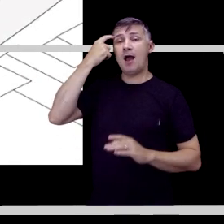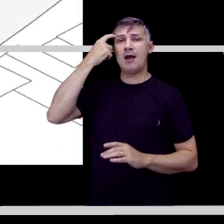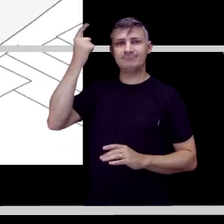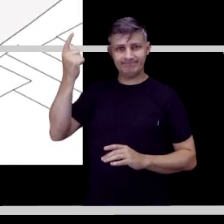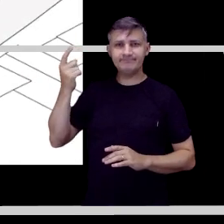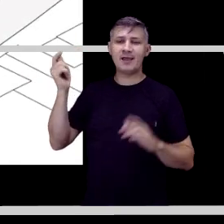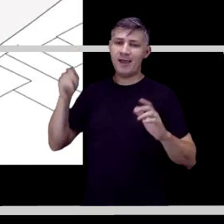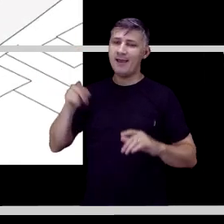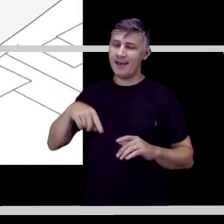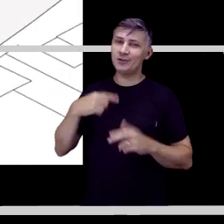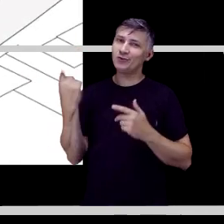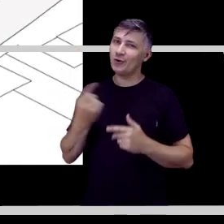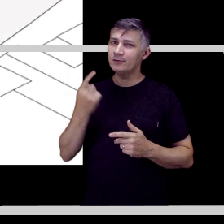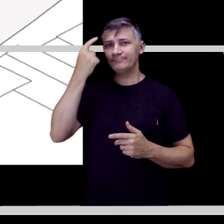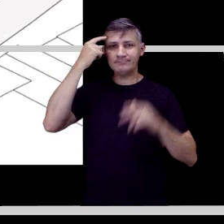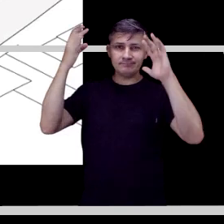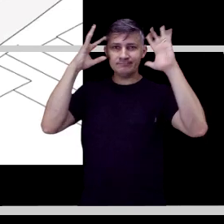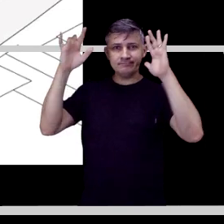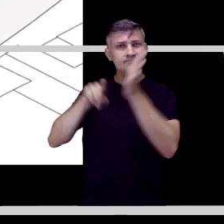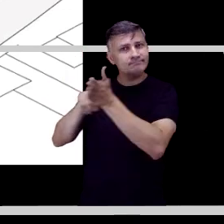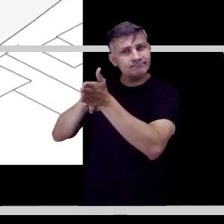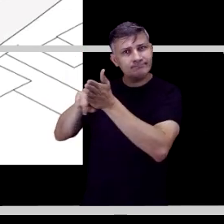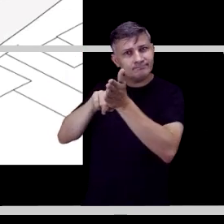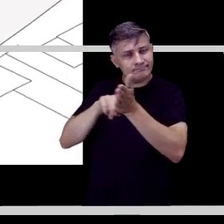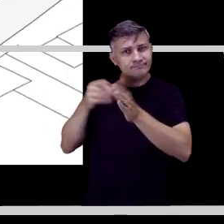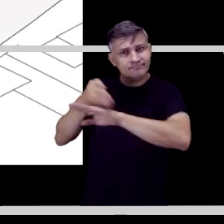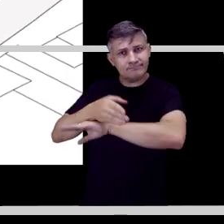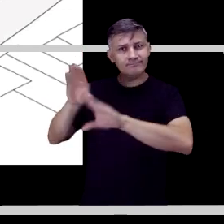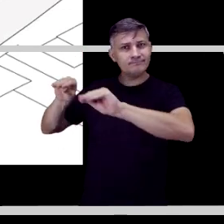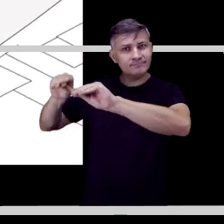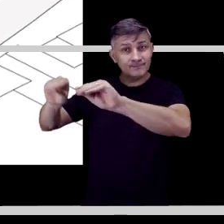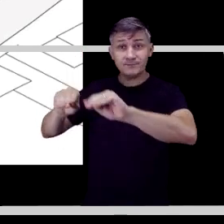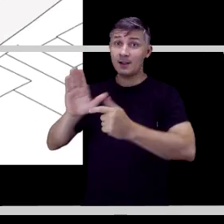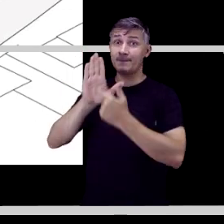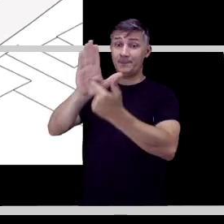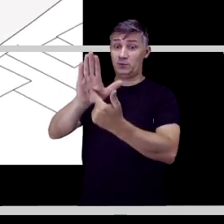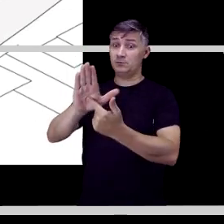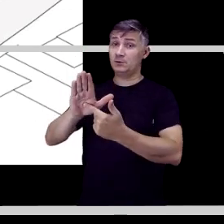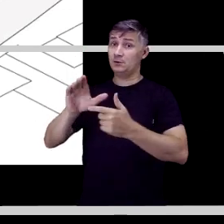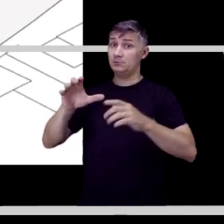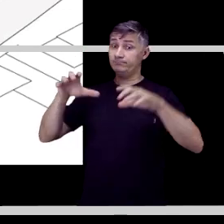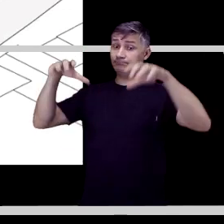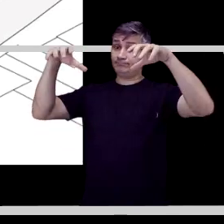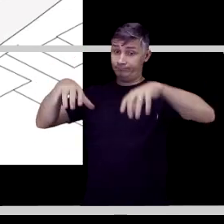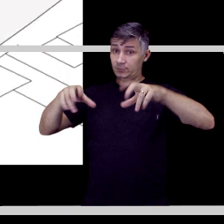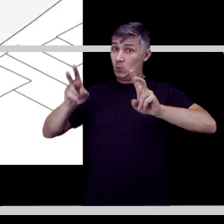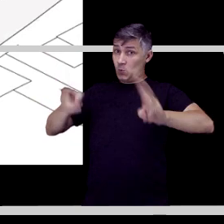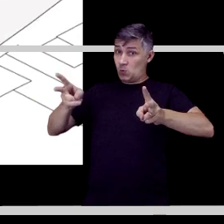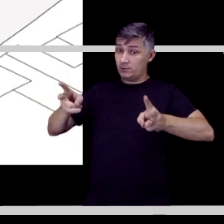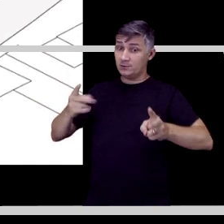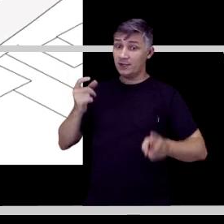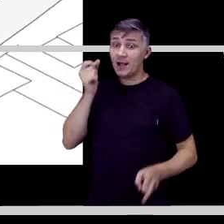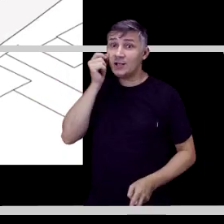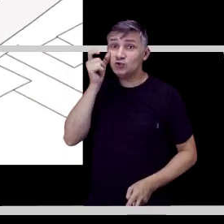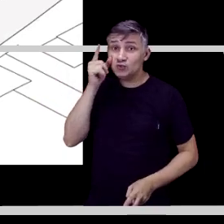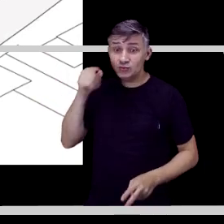então, são as questões que orientam essa intervenção, né? Enfatizar esses eixos que aí estão em setinhas